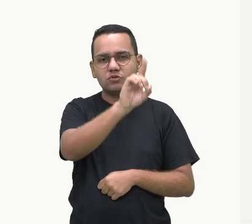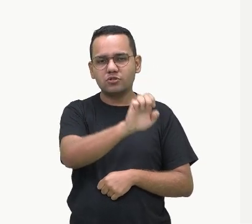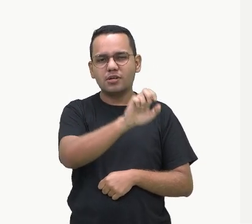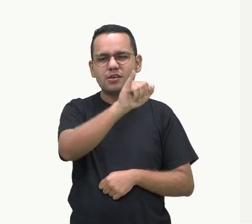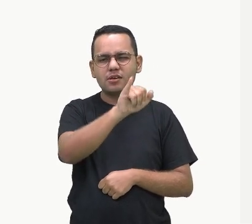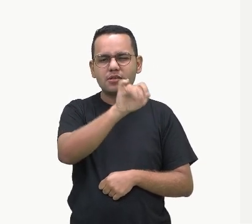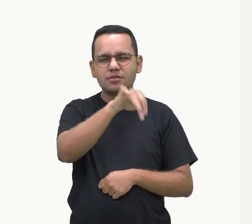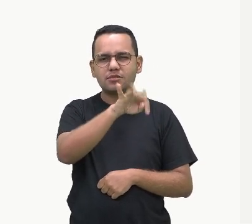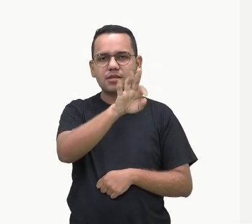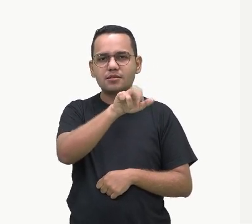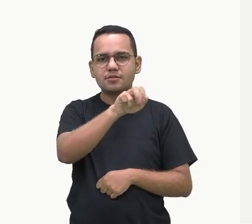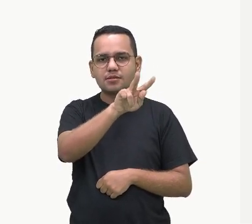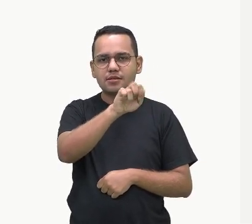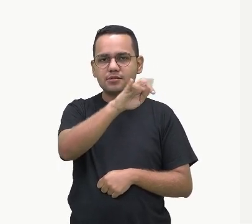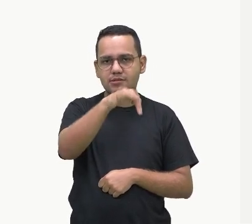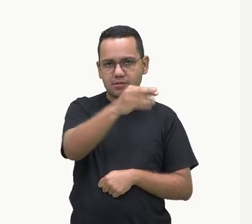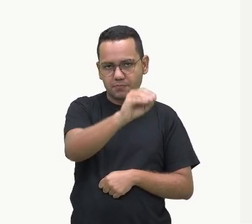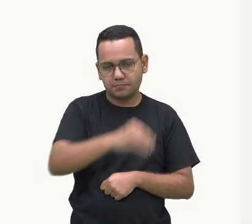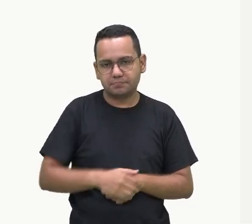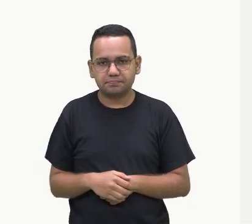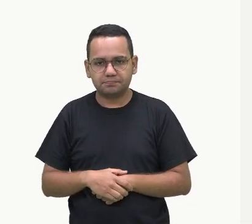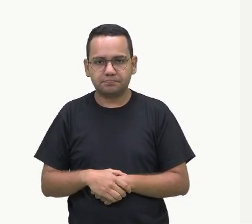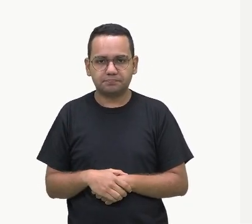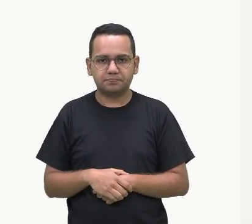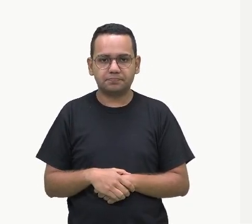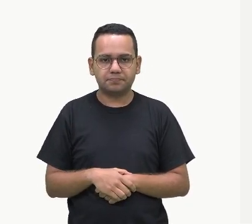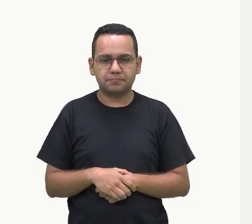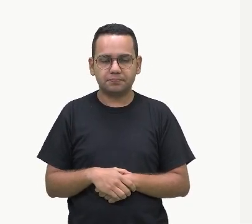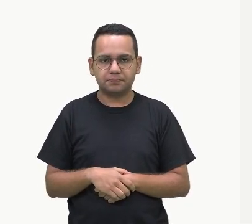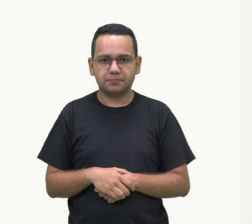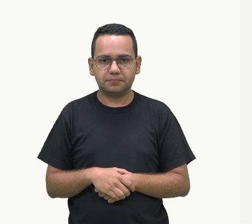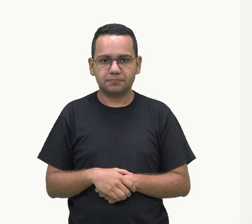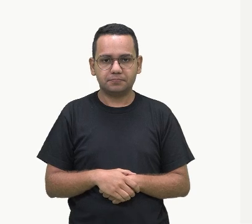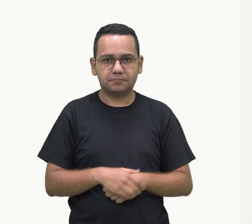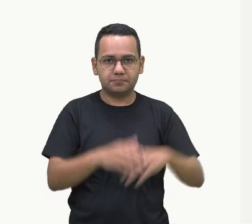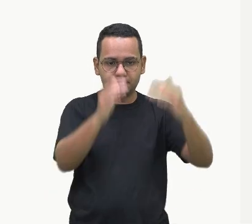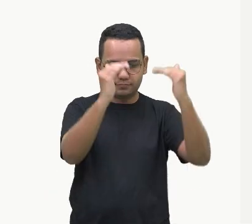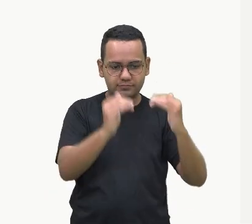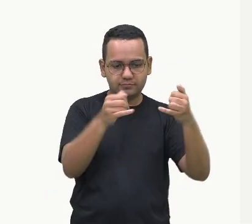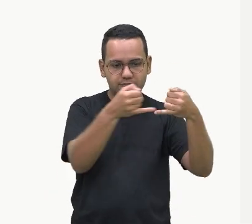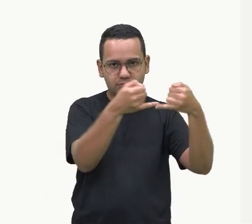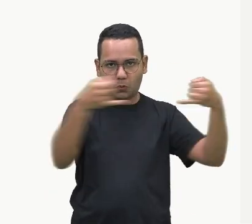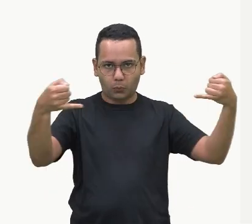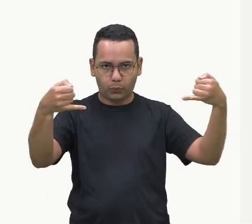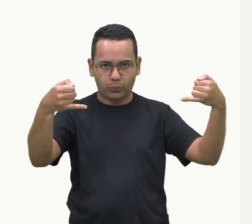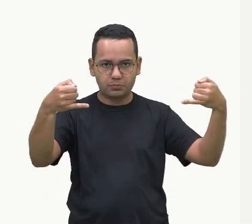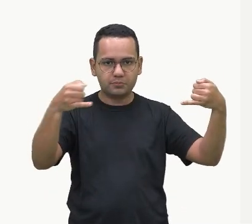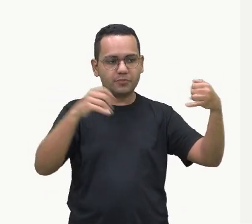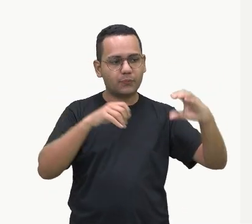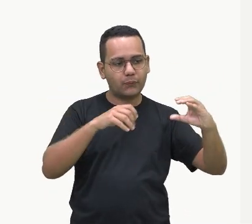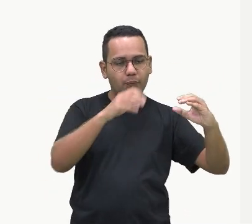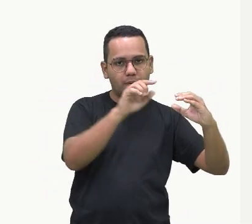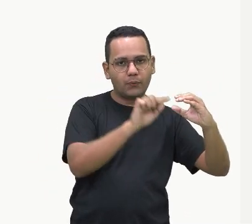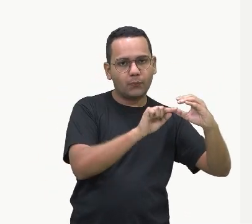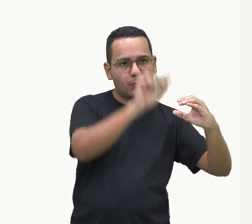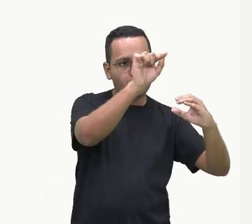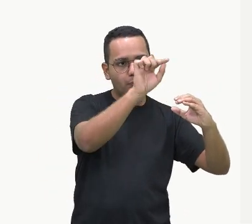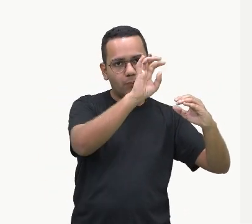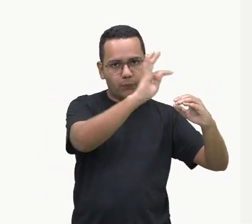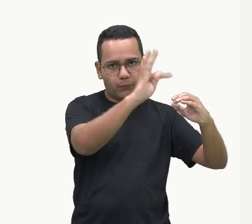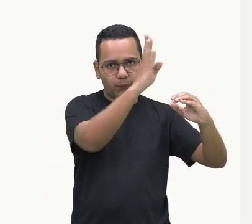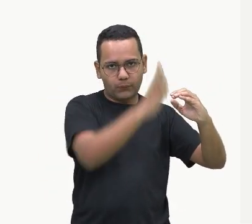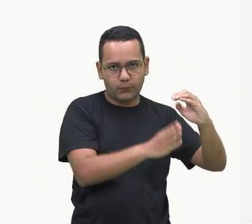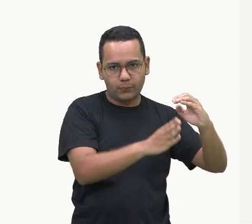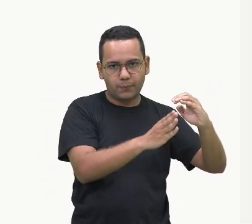está se encontrando a nossa reta C com a nossa reta T, vai ser o nosso